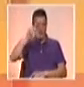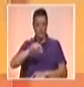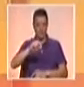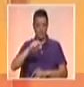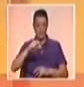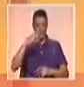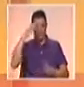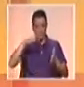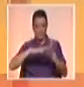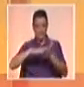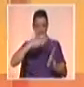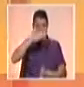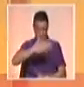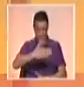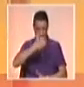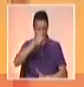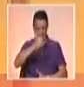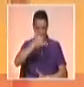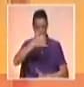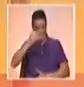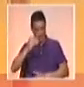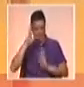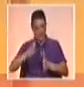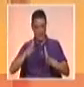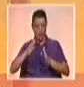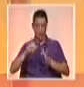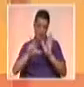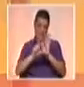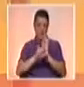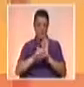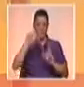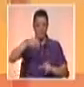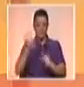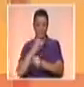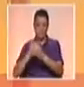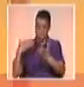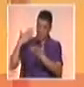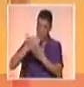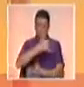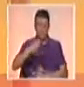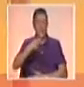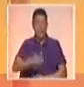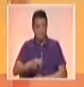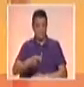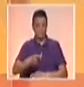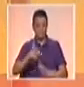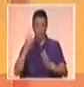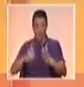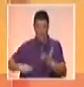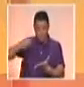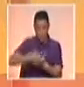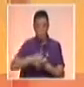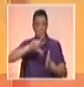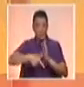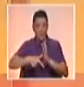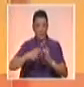abrigo do 7520, que já foi aqui referido, e que funcionou até 2009. Uma das grandes apostas do projeto logo